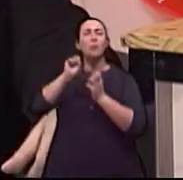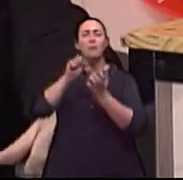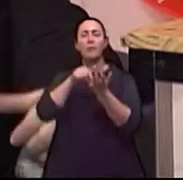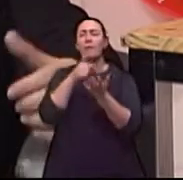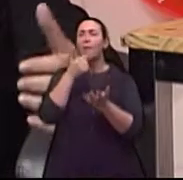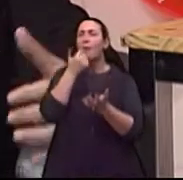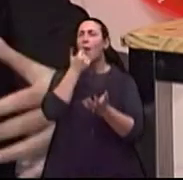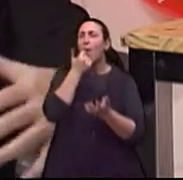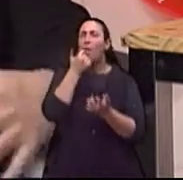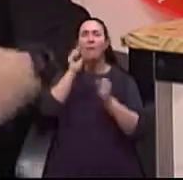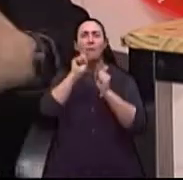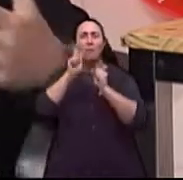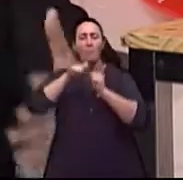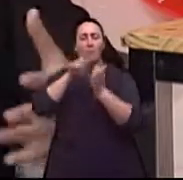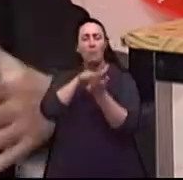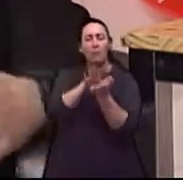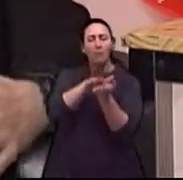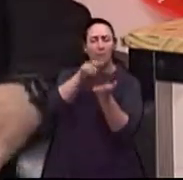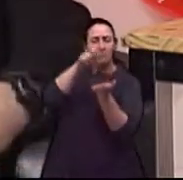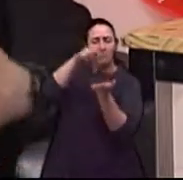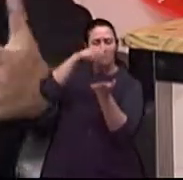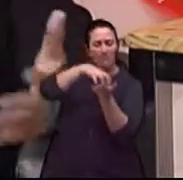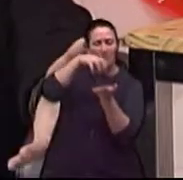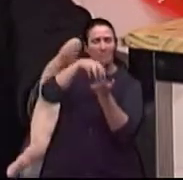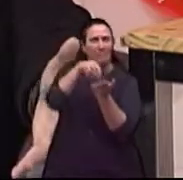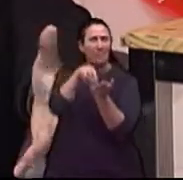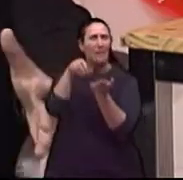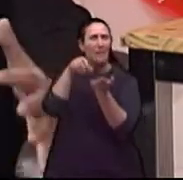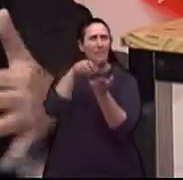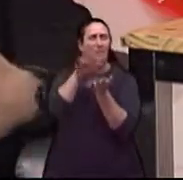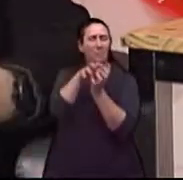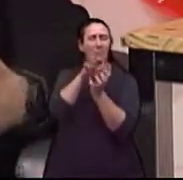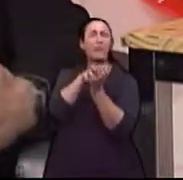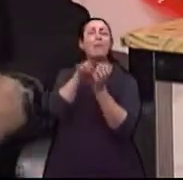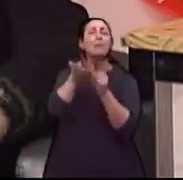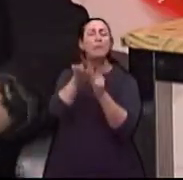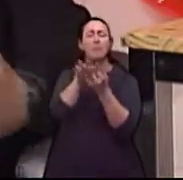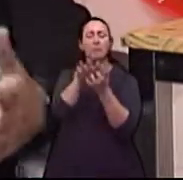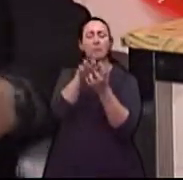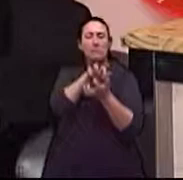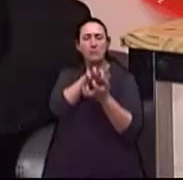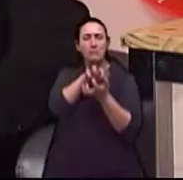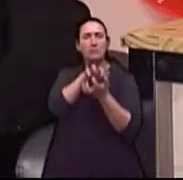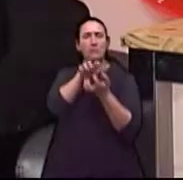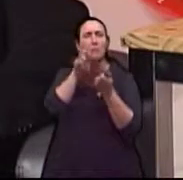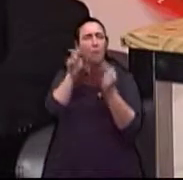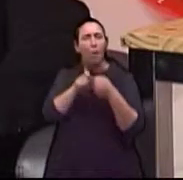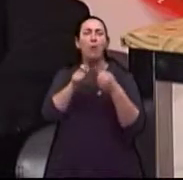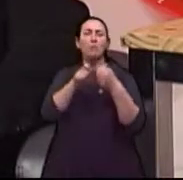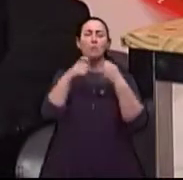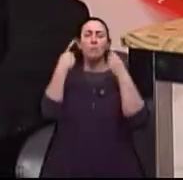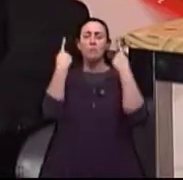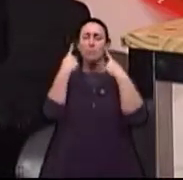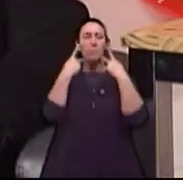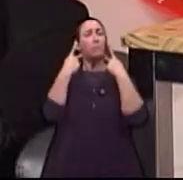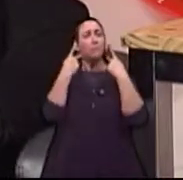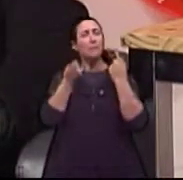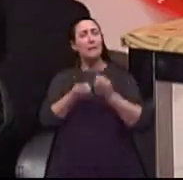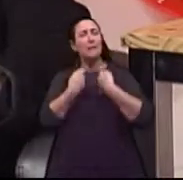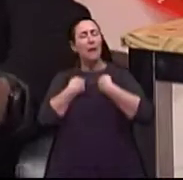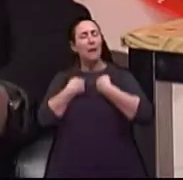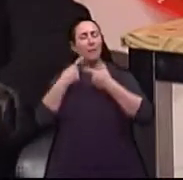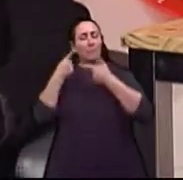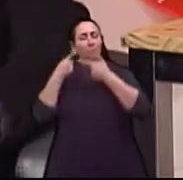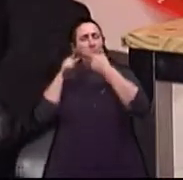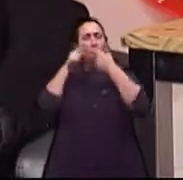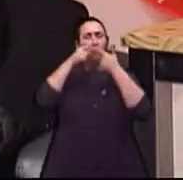quer dizer a prótese trabalhando sobre os dentes eles podem ceder também mudar de posição e tudo isso pode acabar tendo